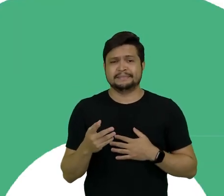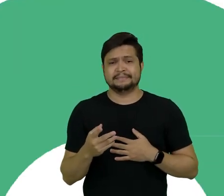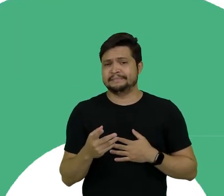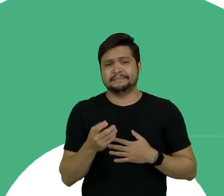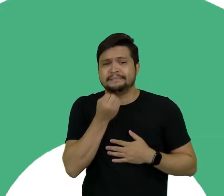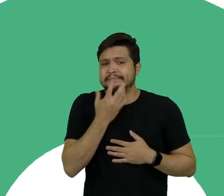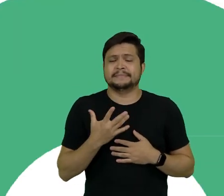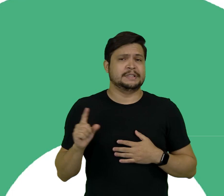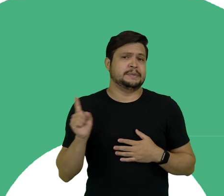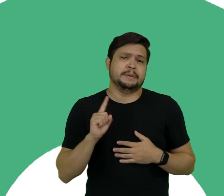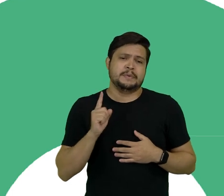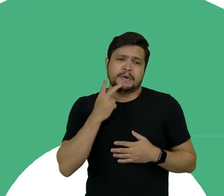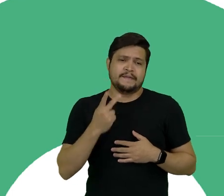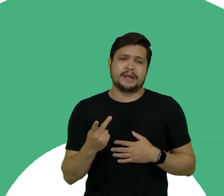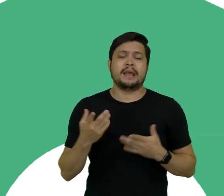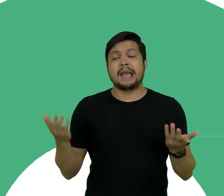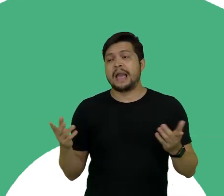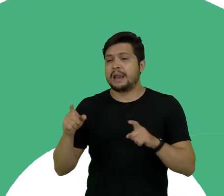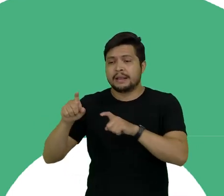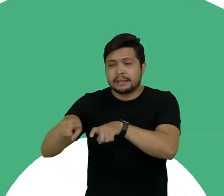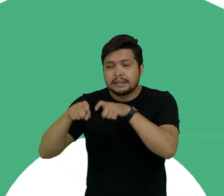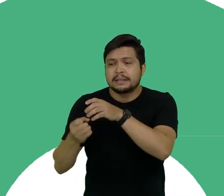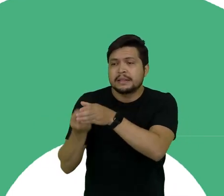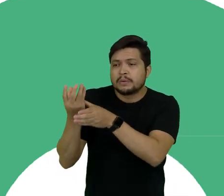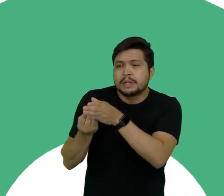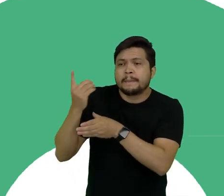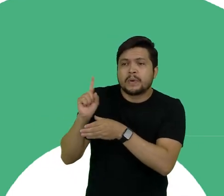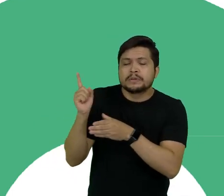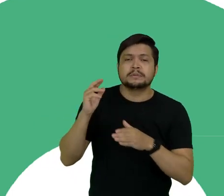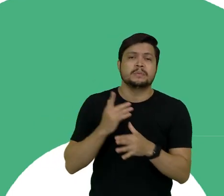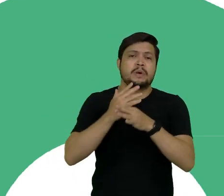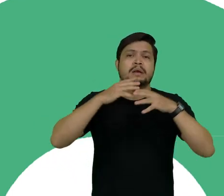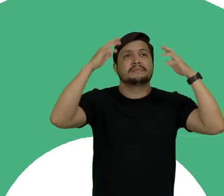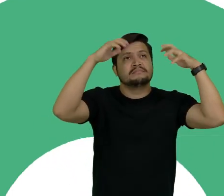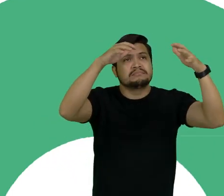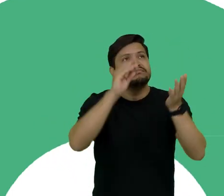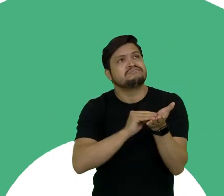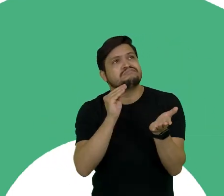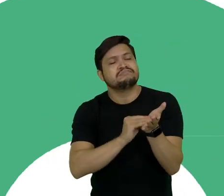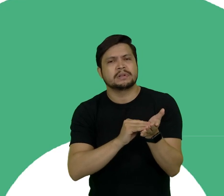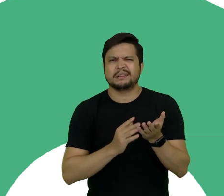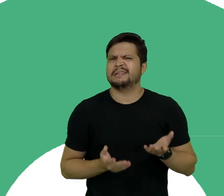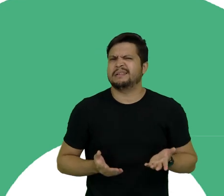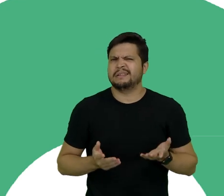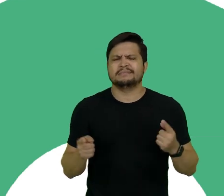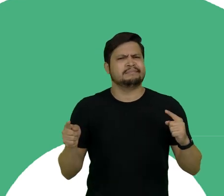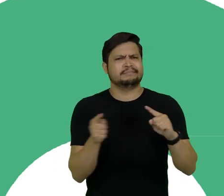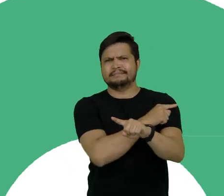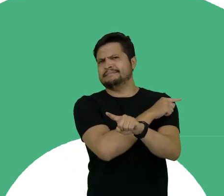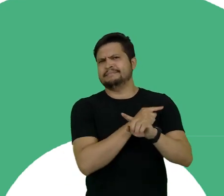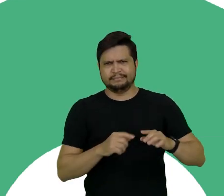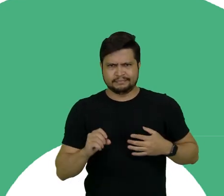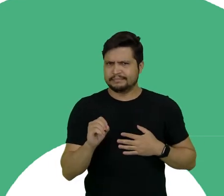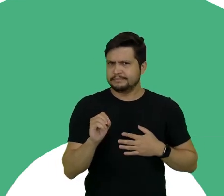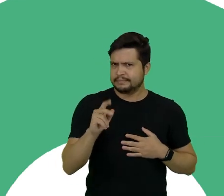É brega a gente dizer que seca, não estamos produzindo porque por causa da seca, não sei o que, isso é muito brega, não